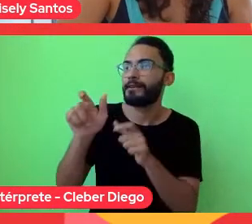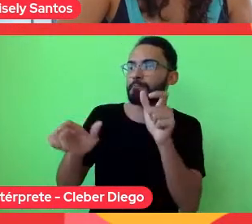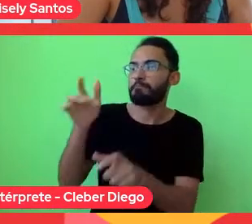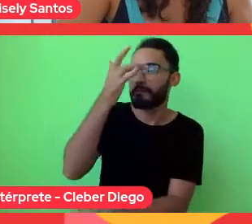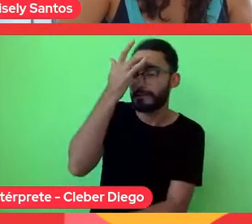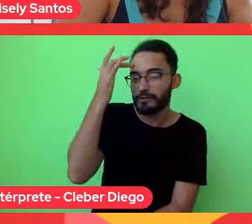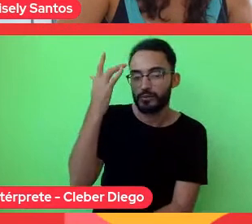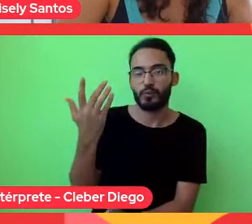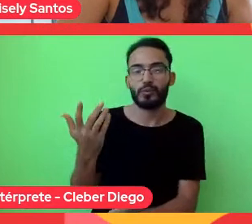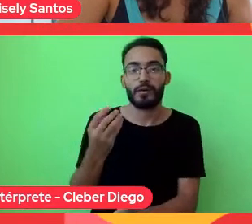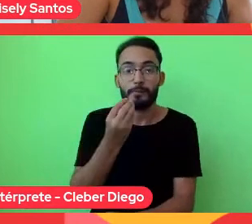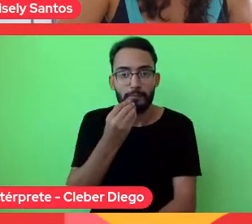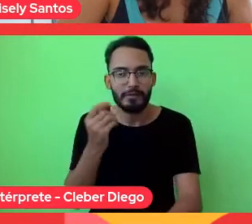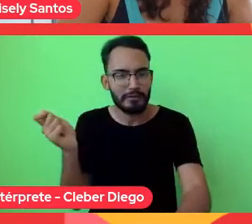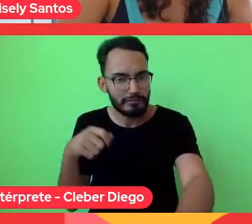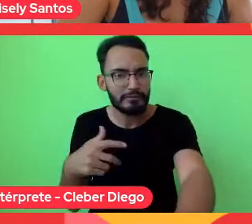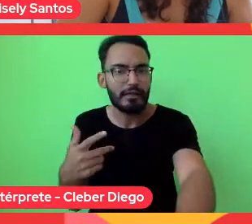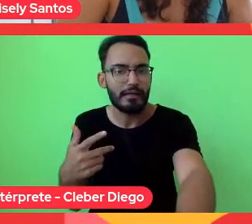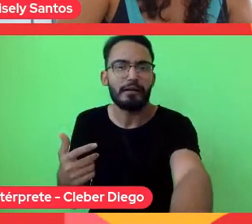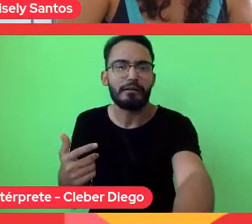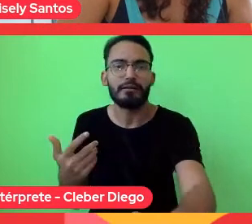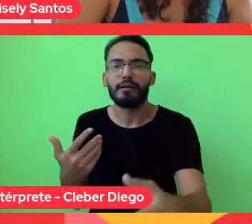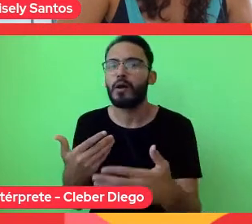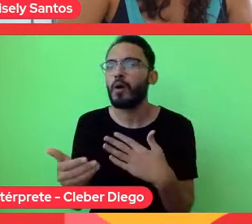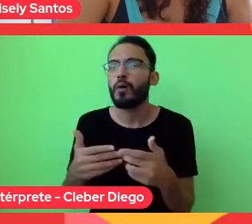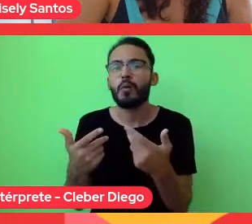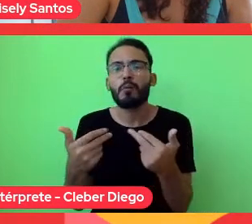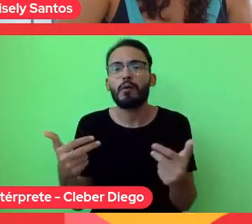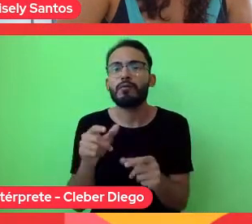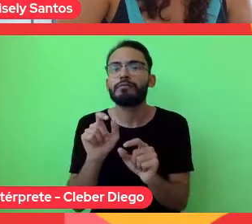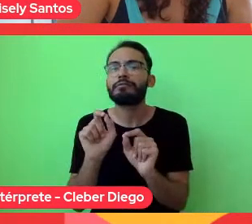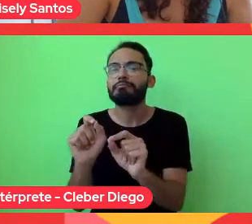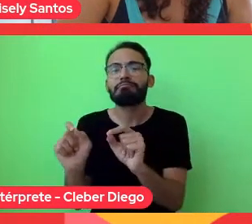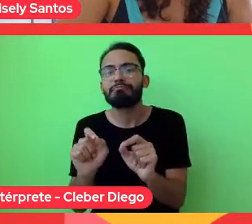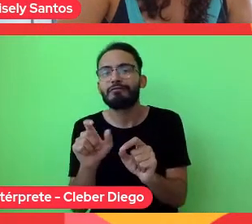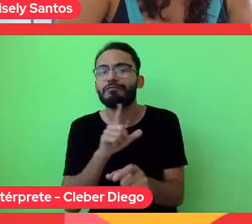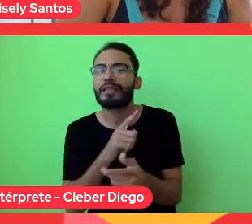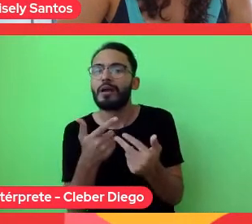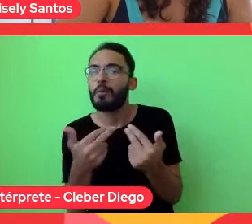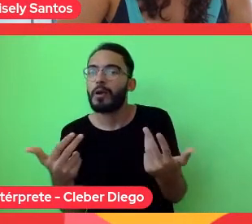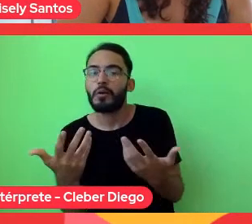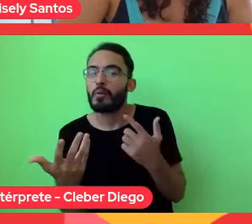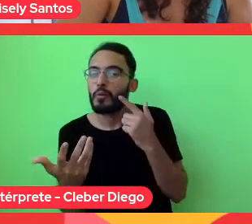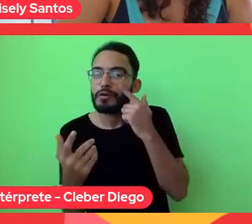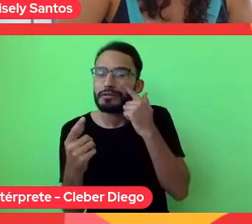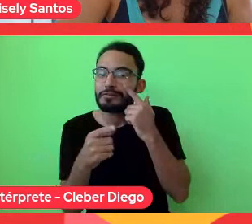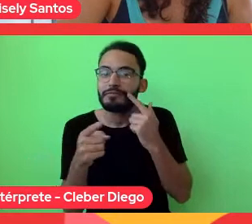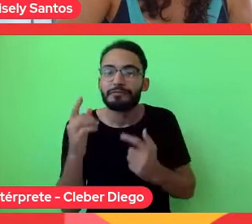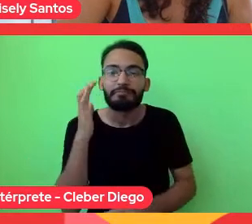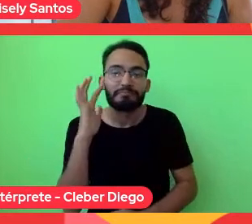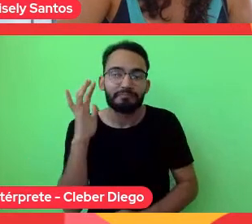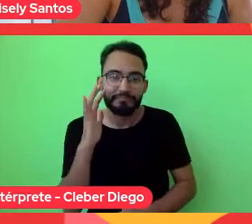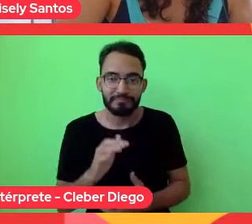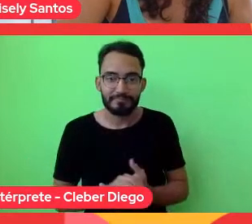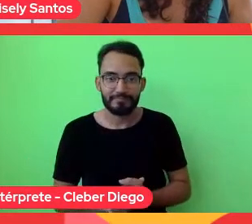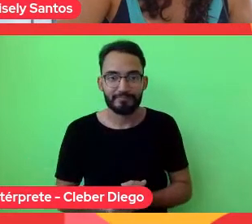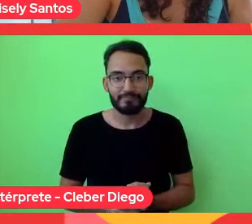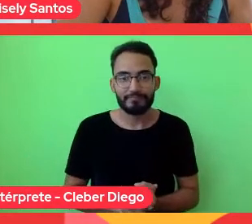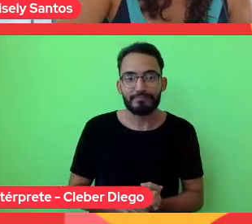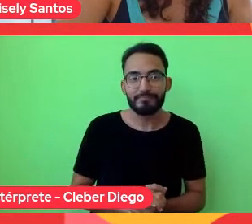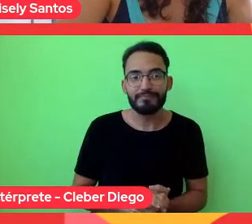pessoas, se tem a possibilidade de a gente fazer alguma coisa, se tem alguma coisa. Ai, sessão, não